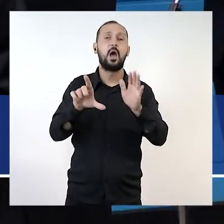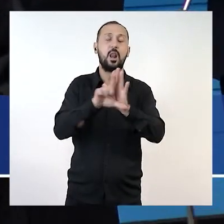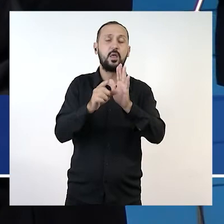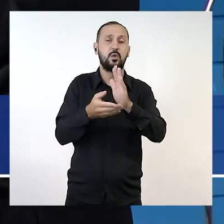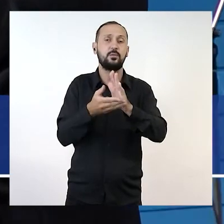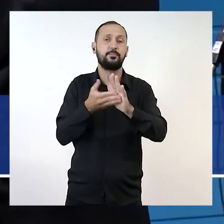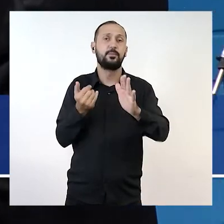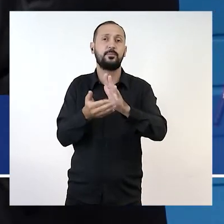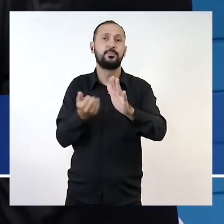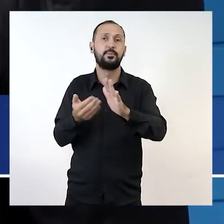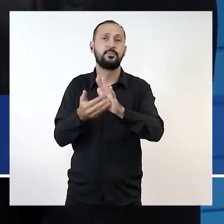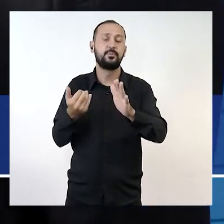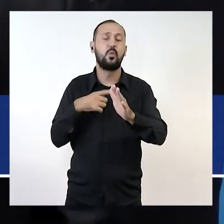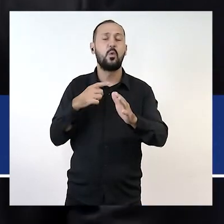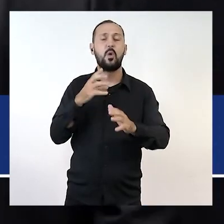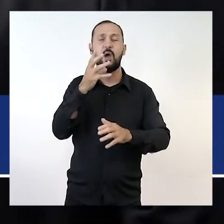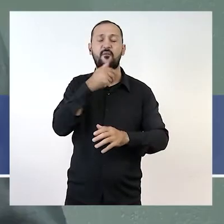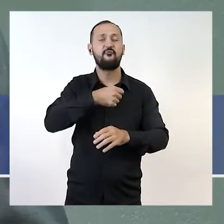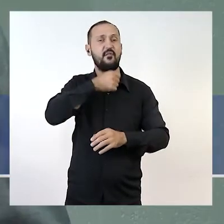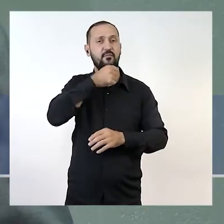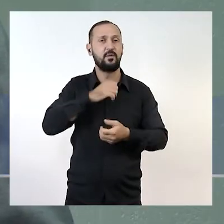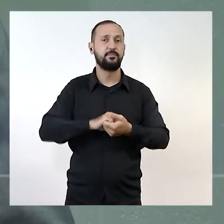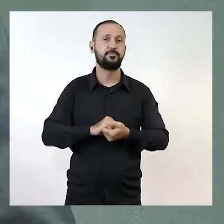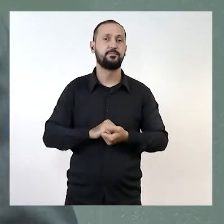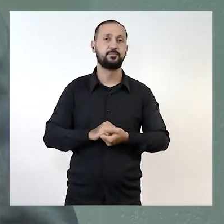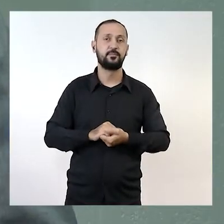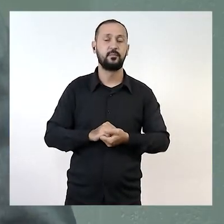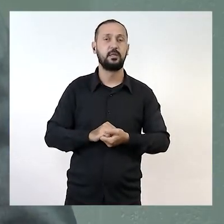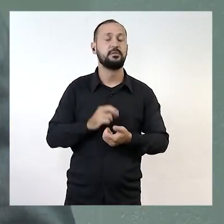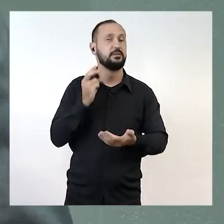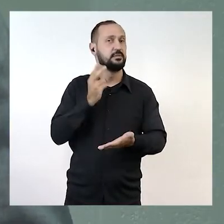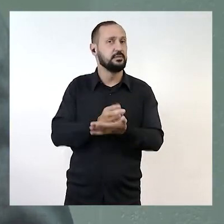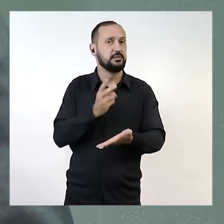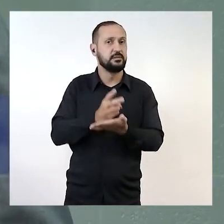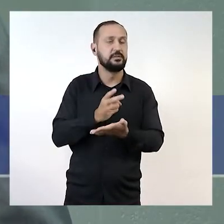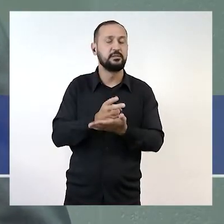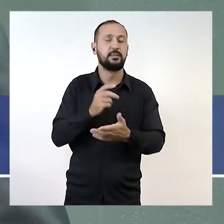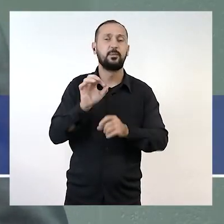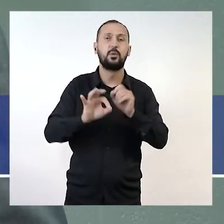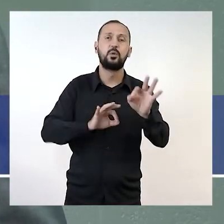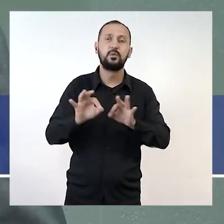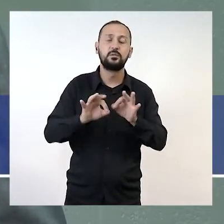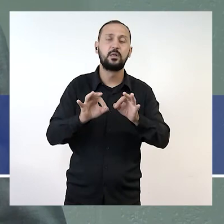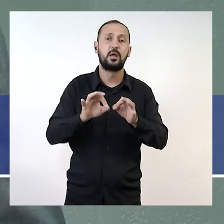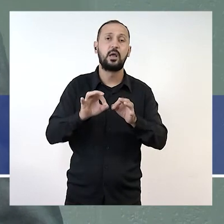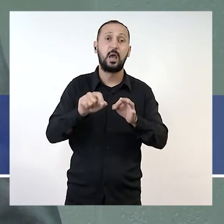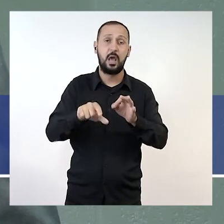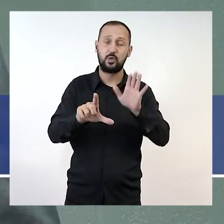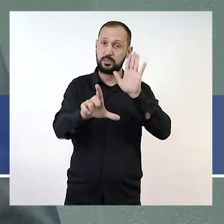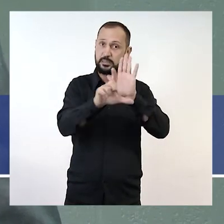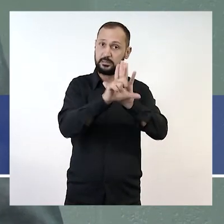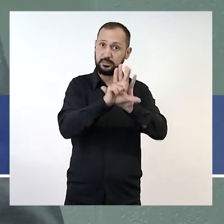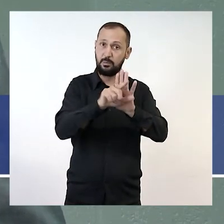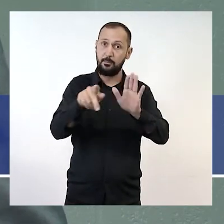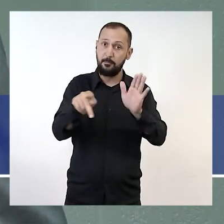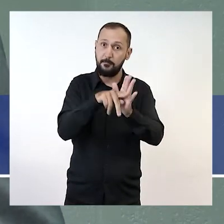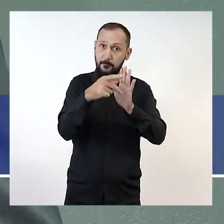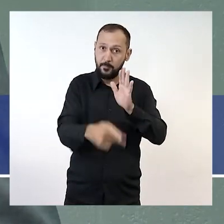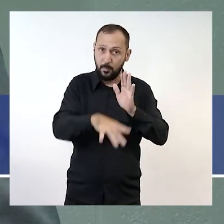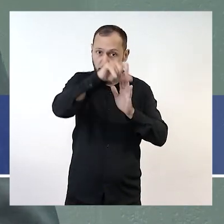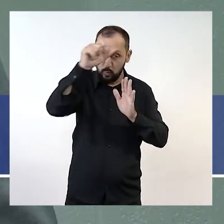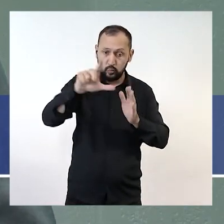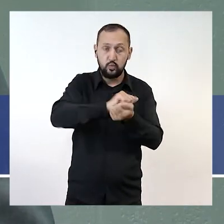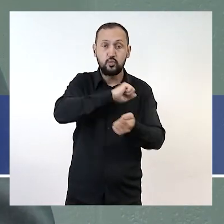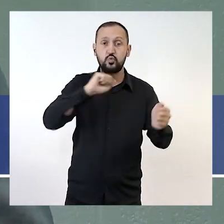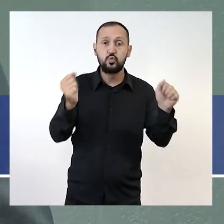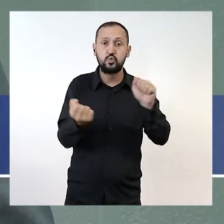em desuso ou obsoletas. Nós precisamos cada vez mais adequar a nossa legislação nas leis que